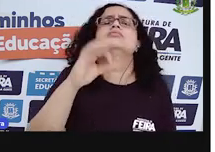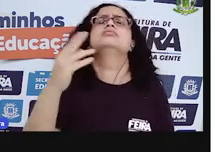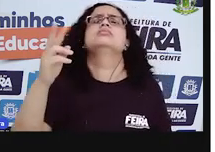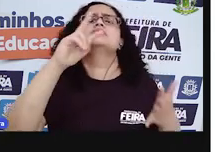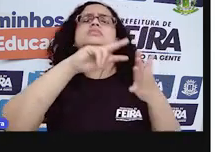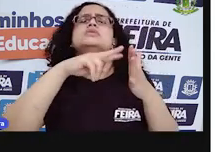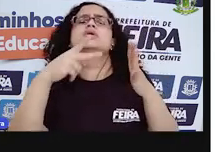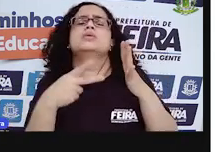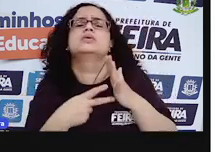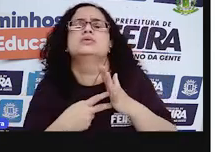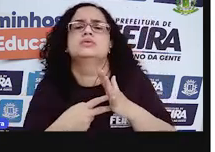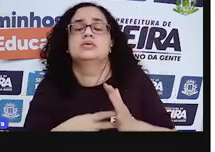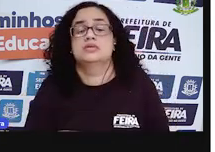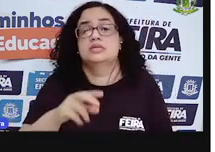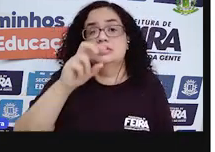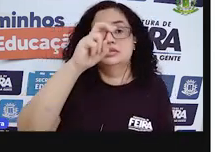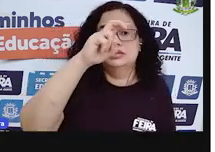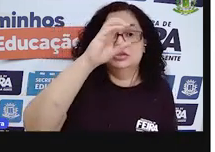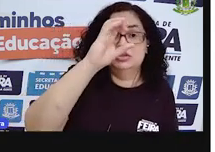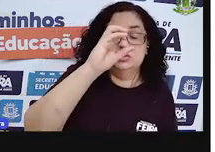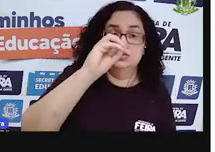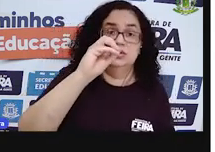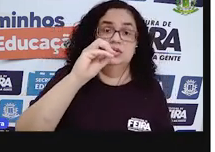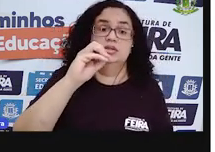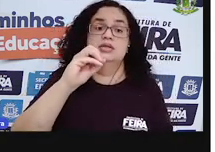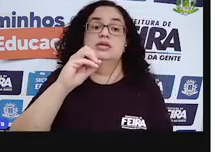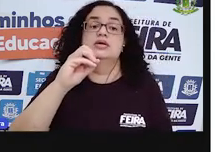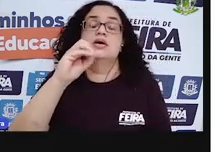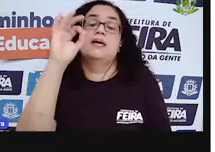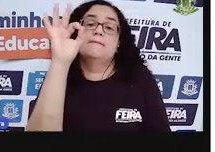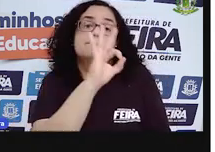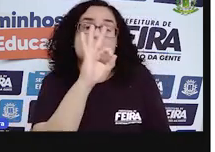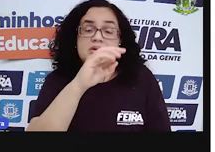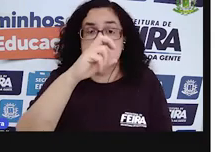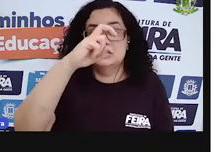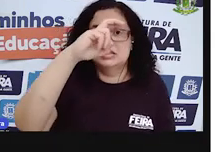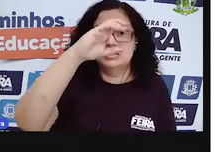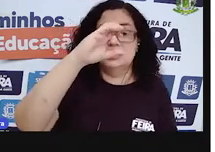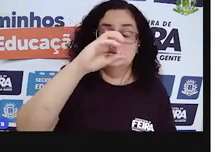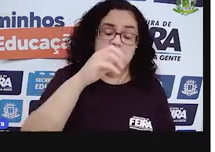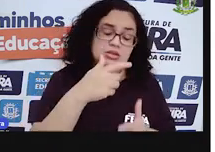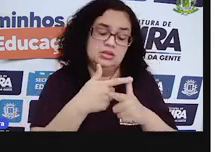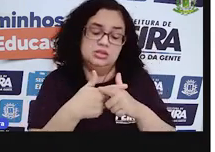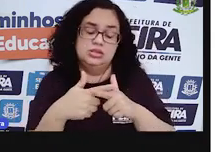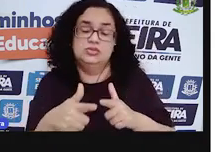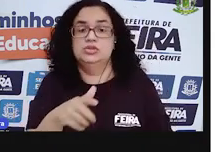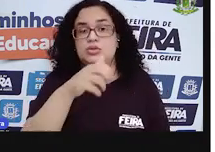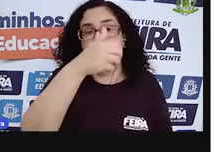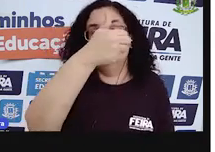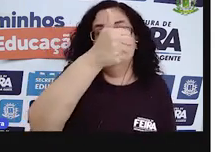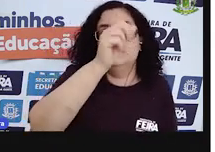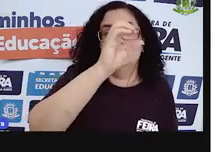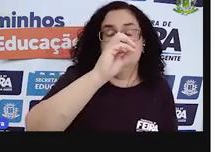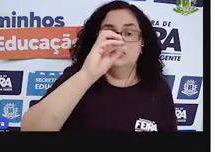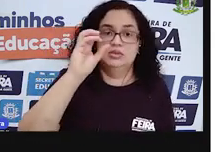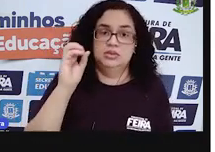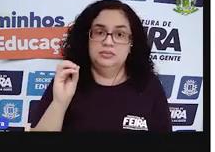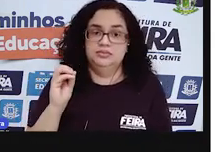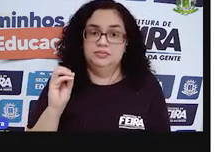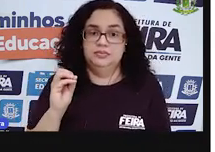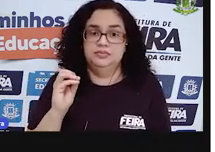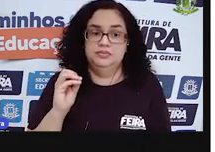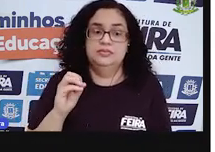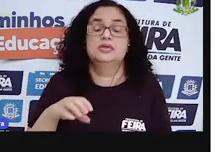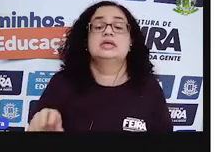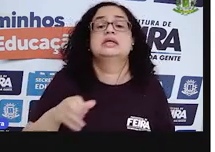o que é que significa isso cinquenta por cento 50 / sem